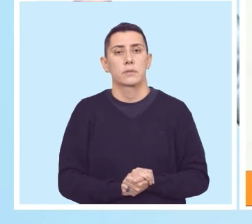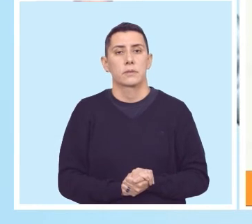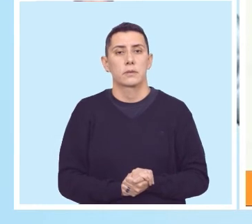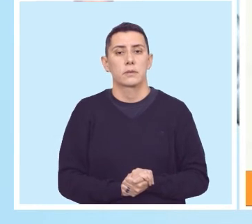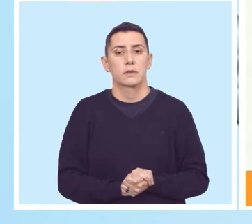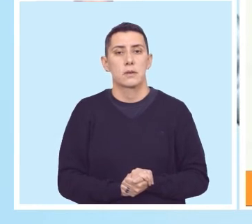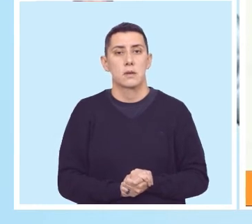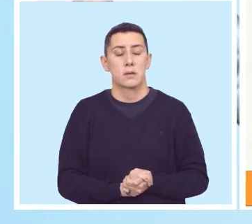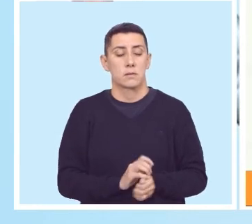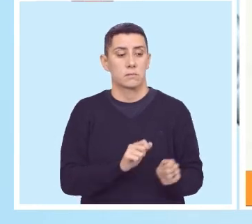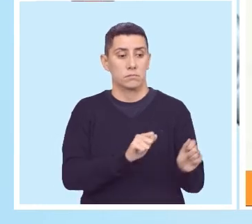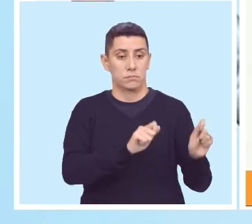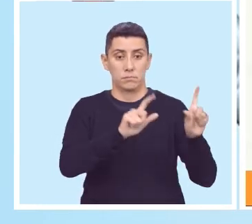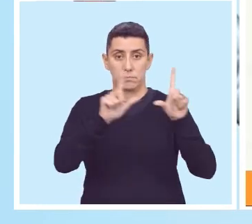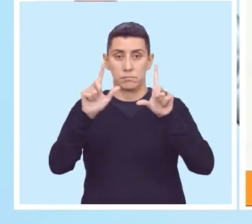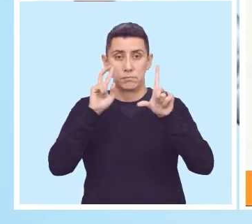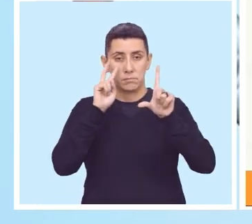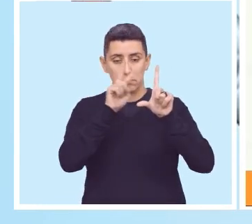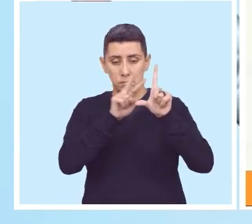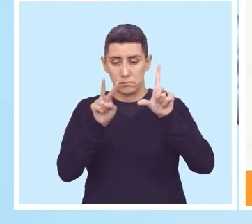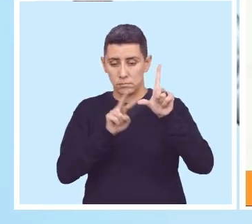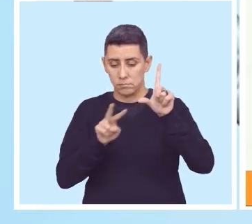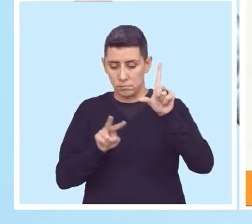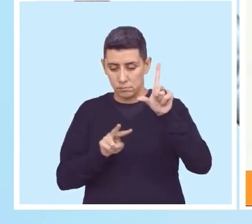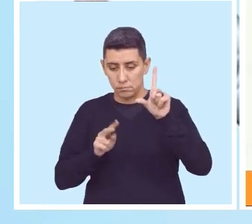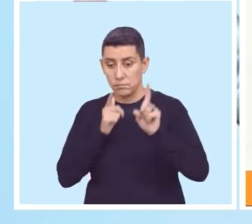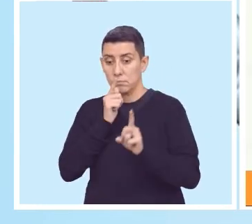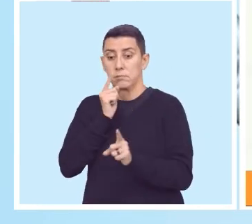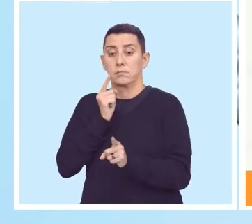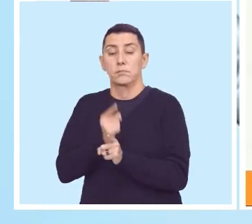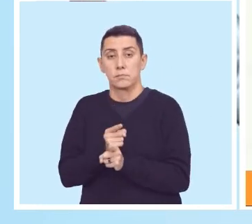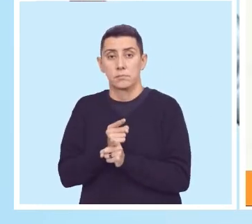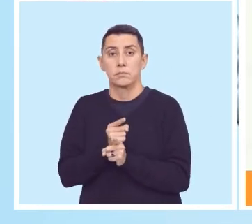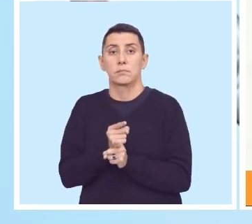imagem, será formatado.